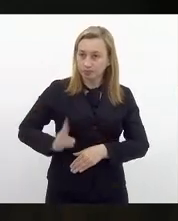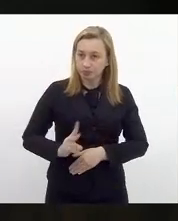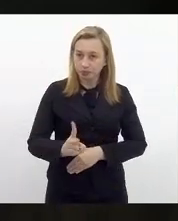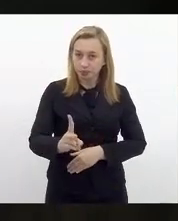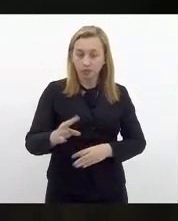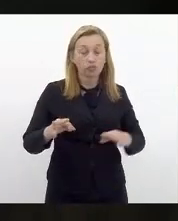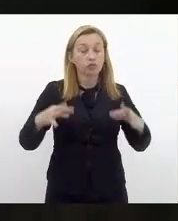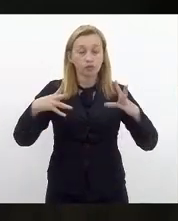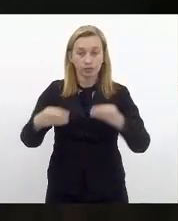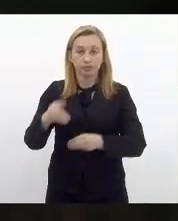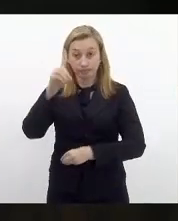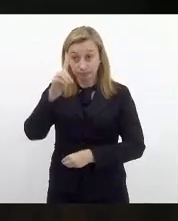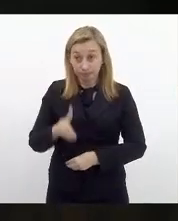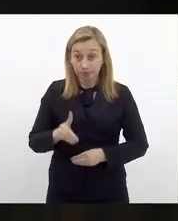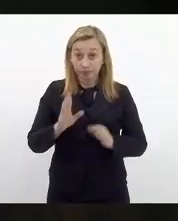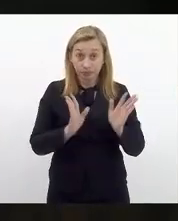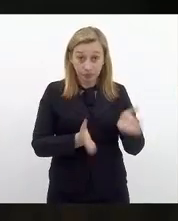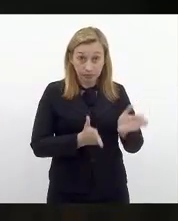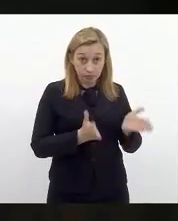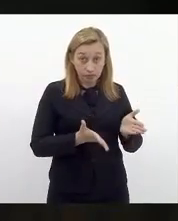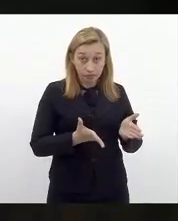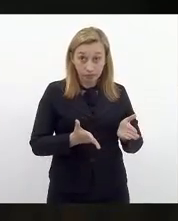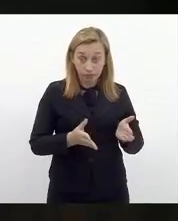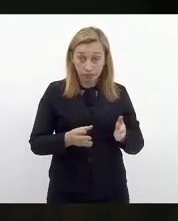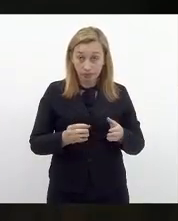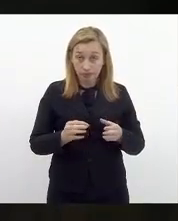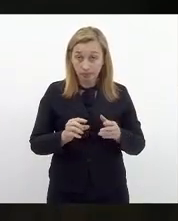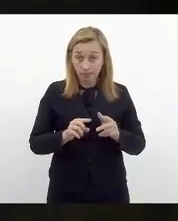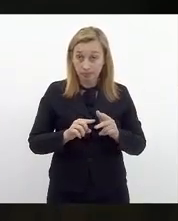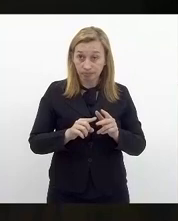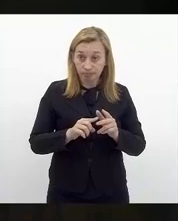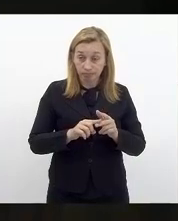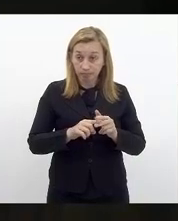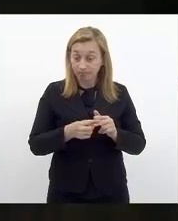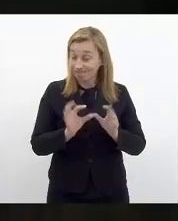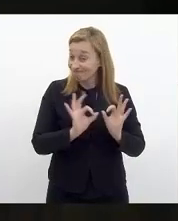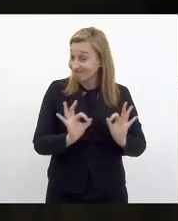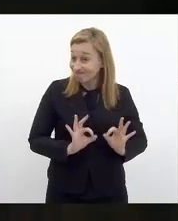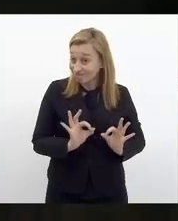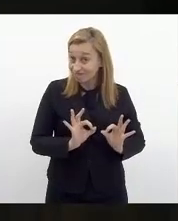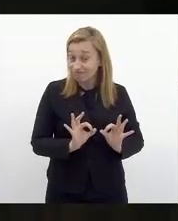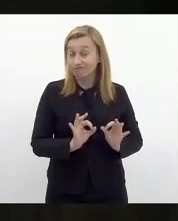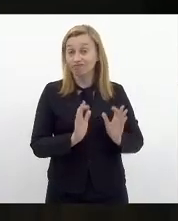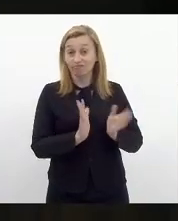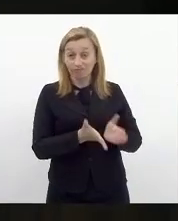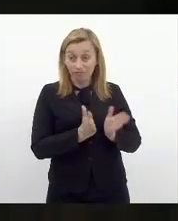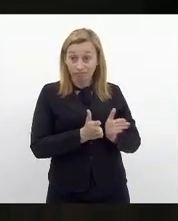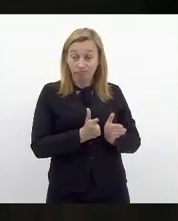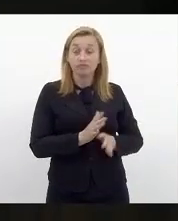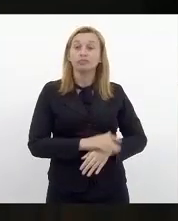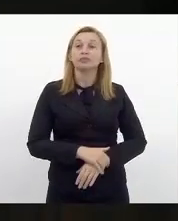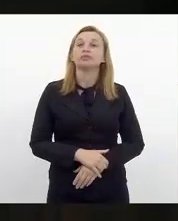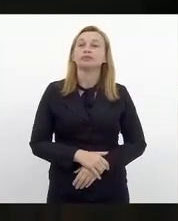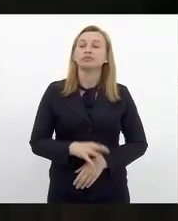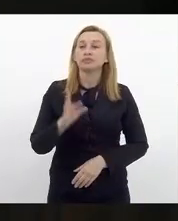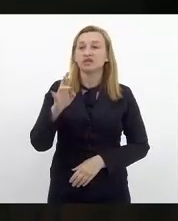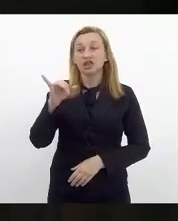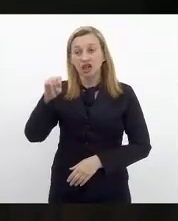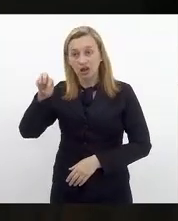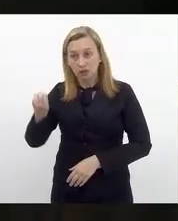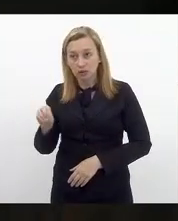todos os direitos dos Servidores atuais ou seja sem mexer em treino de que está no serviço público agora e